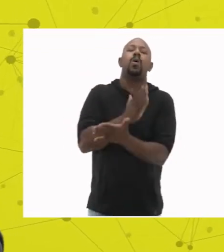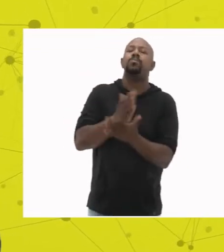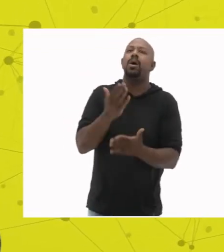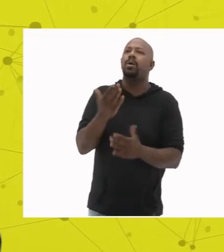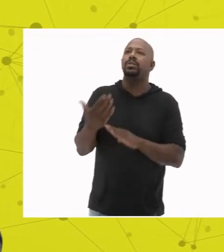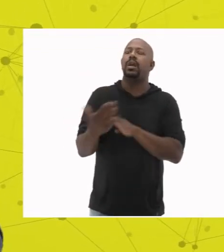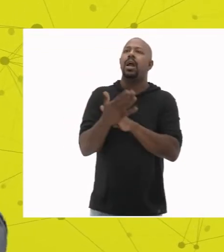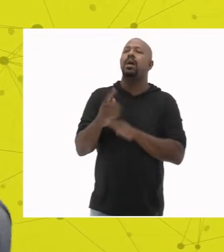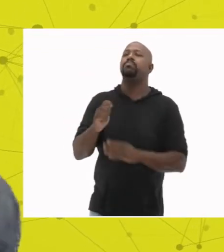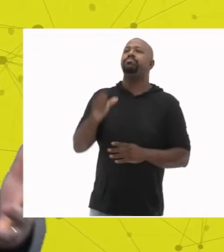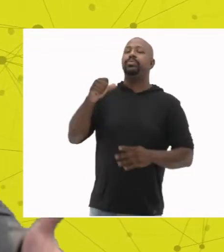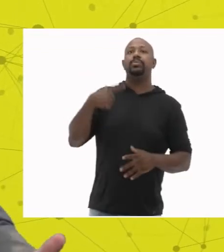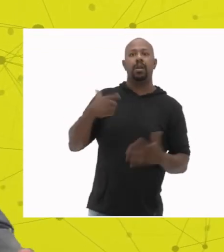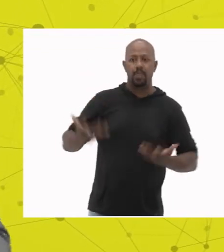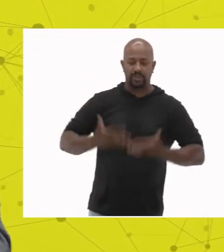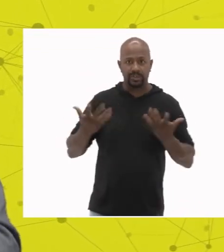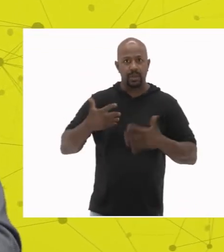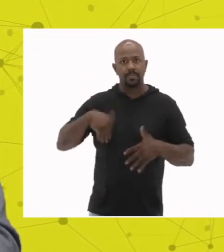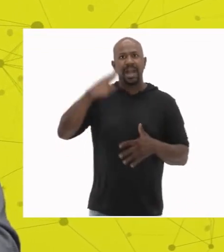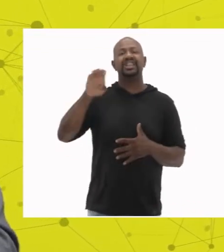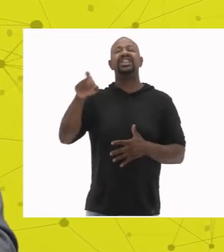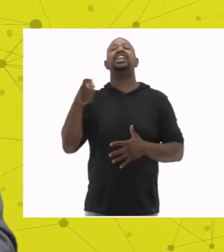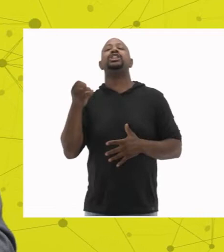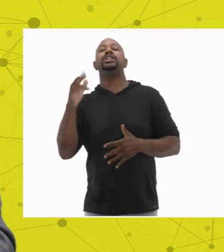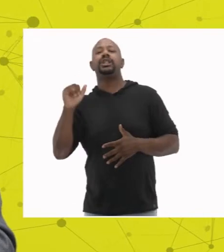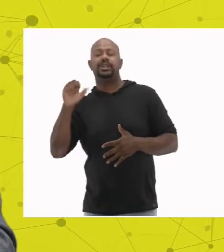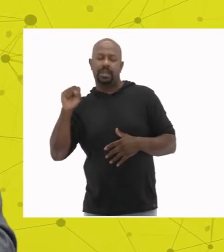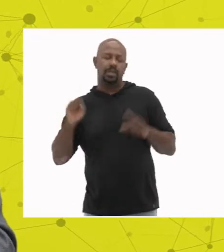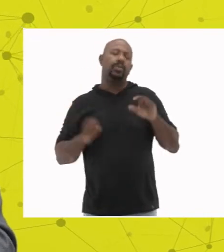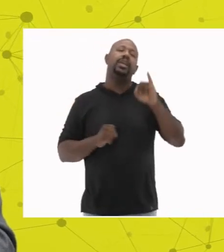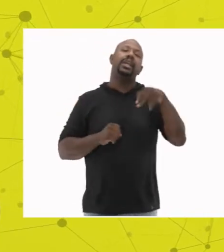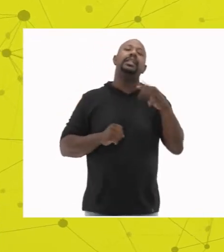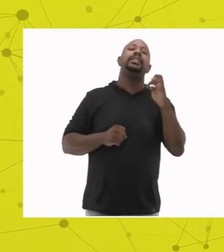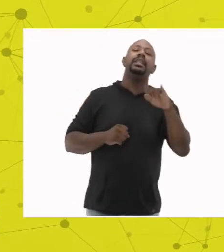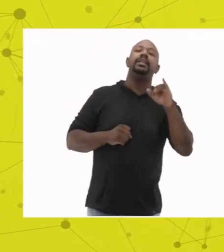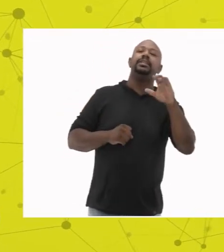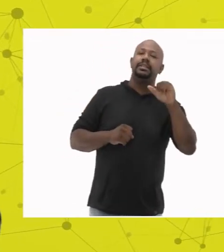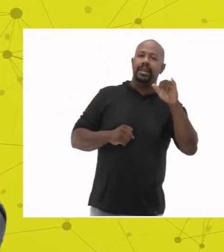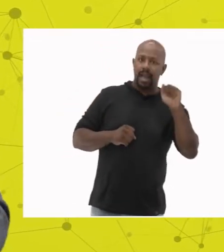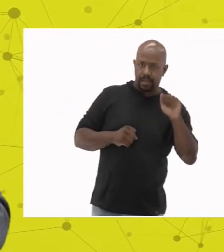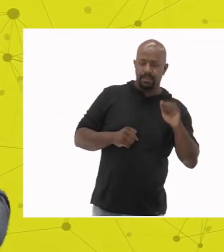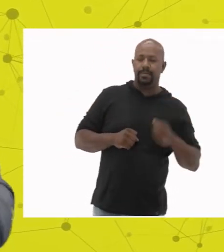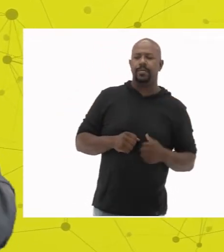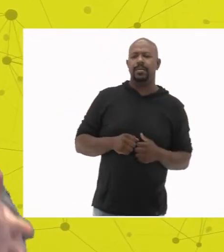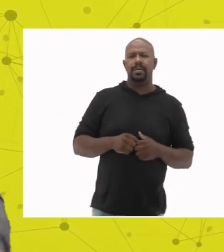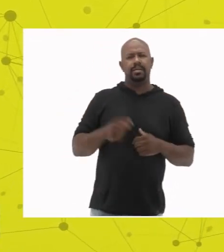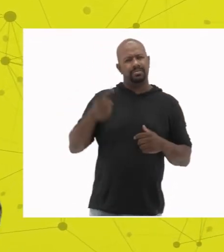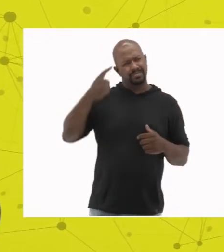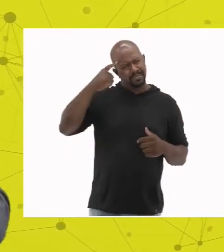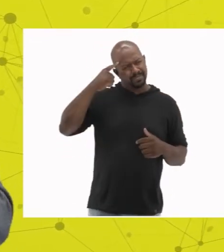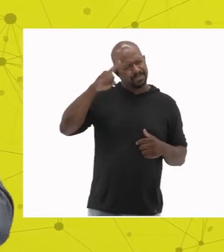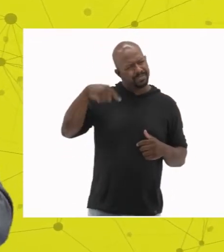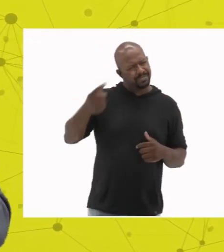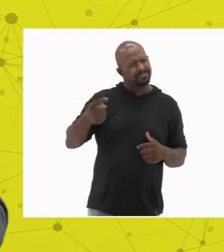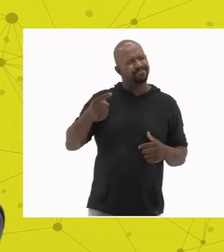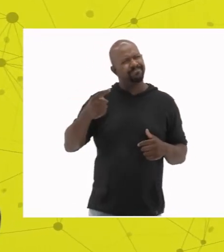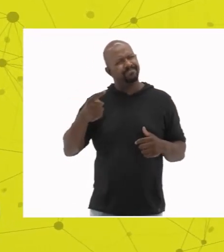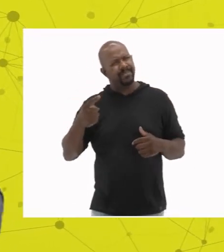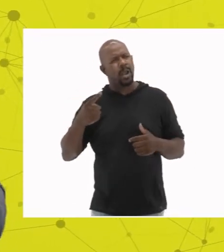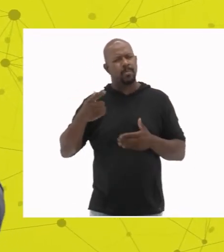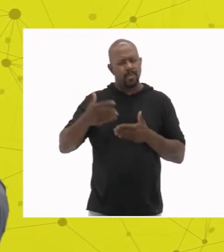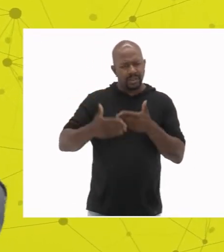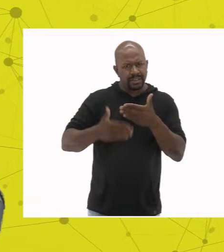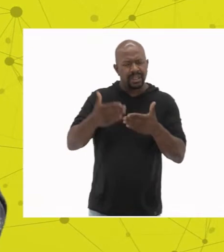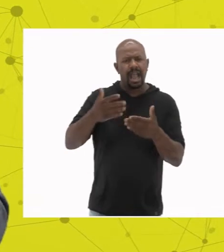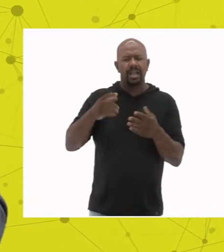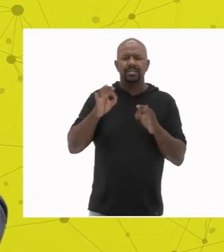alguma recompensa por uma motivação mais extrínseca do que intrínseca. Em seguida, surgiu a ideia de que o processo, na verdade,